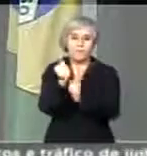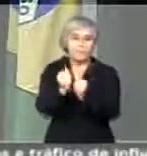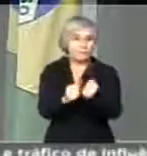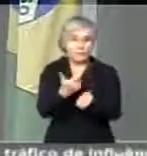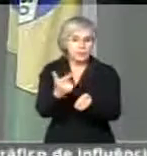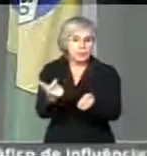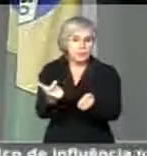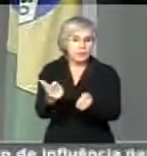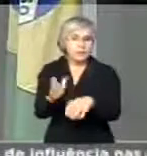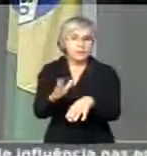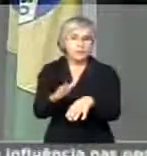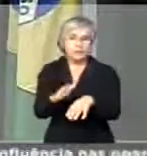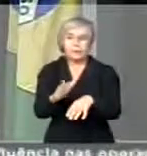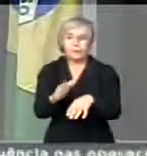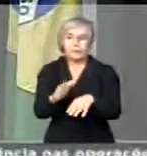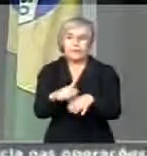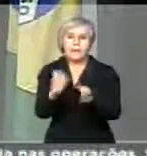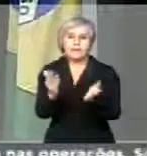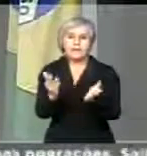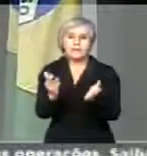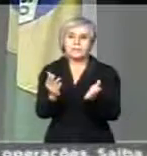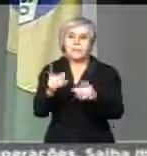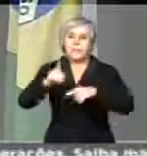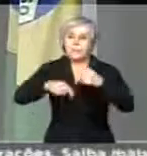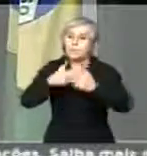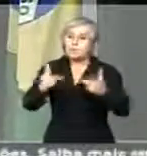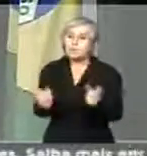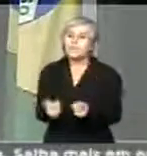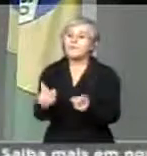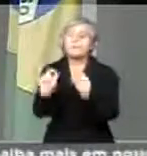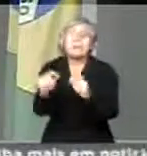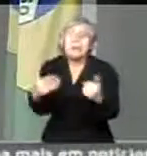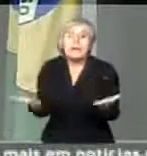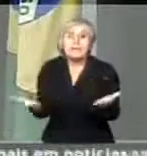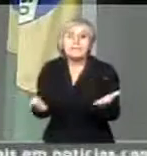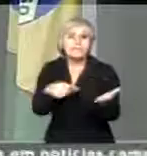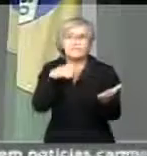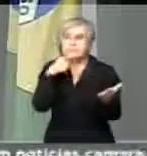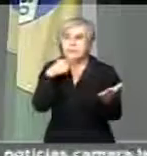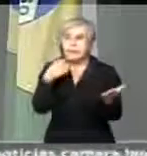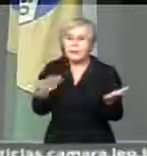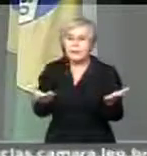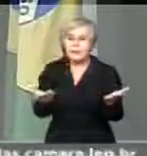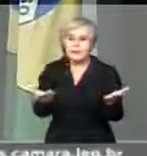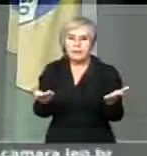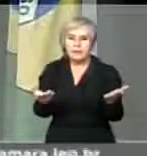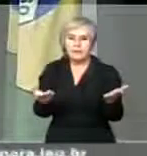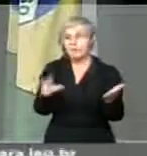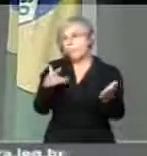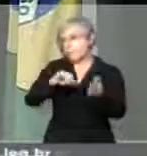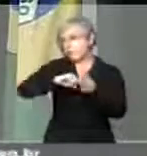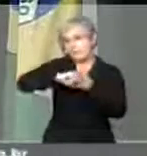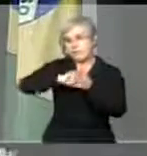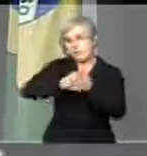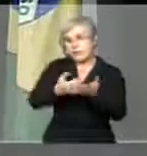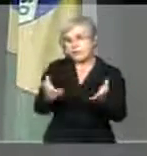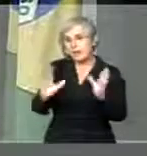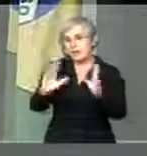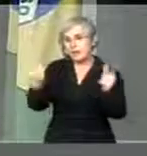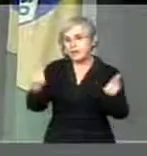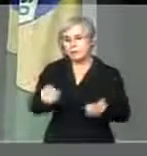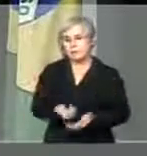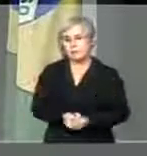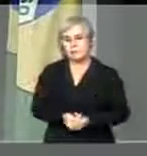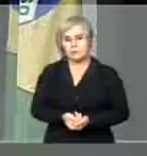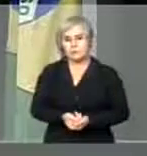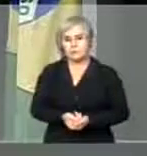mais a produção para quem vender. E não tendo para quem vender, vai fechar a fábrica, não tem outro